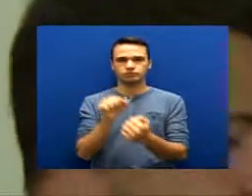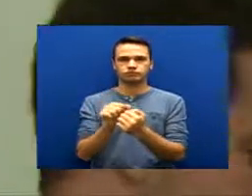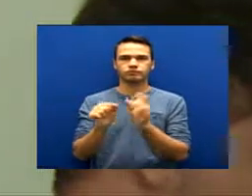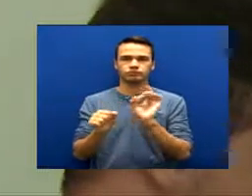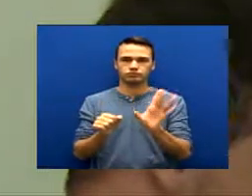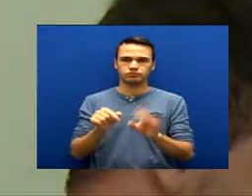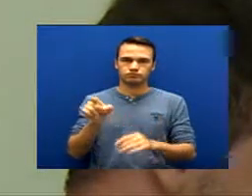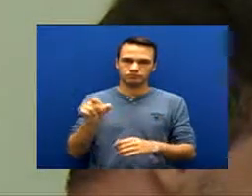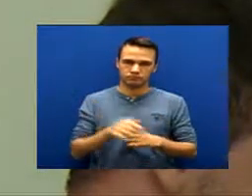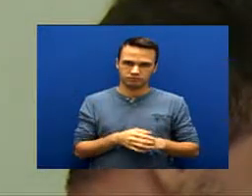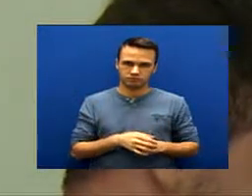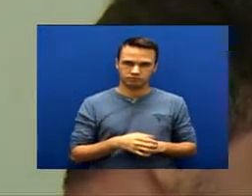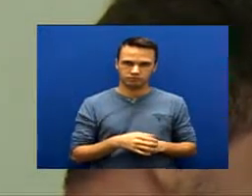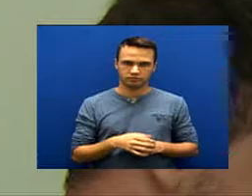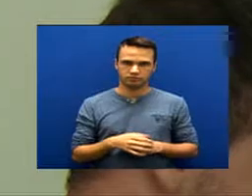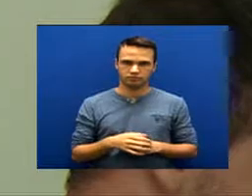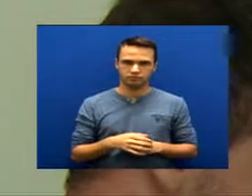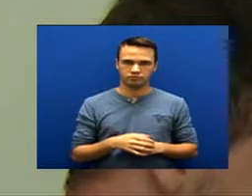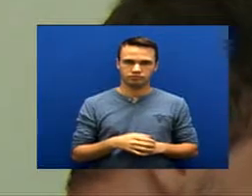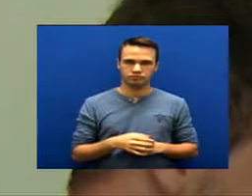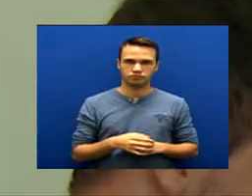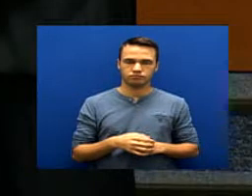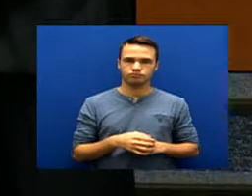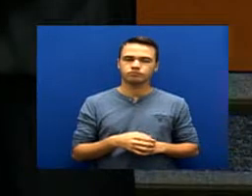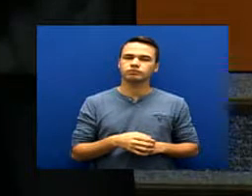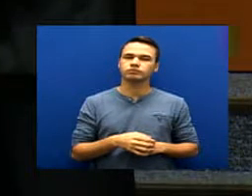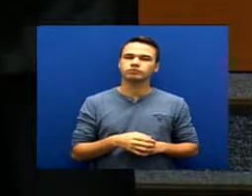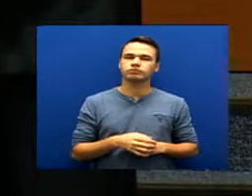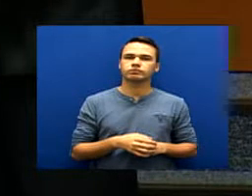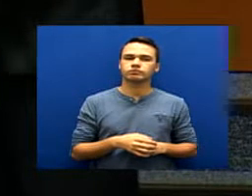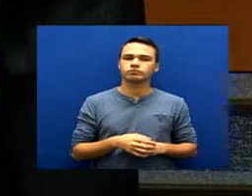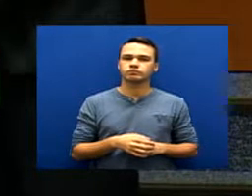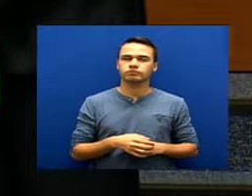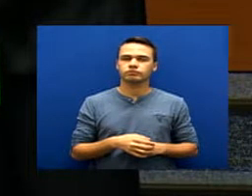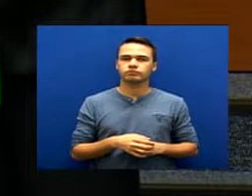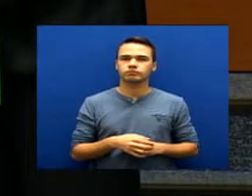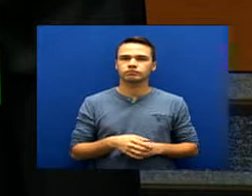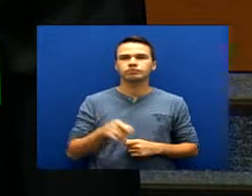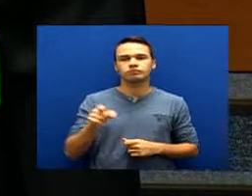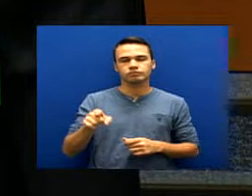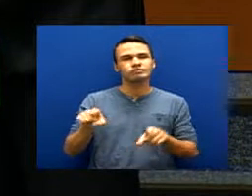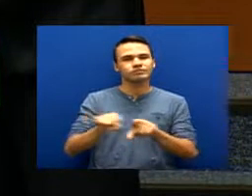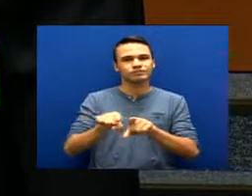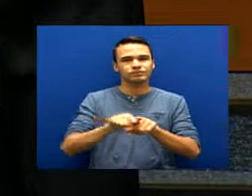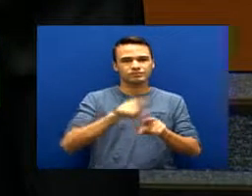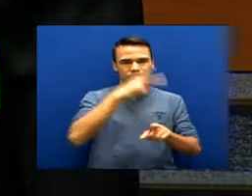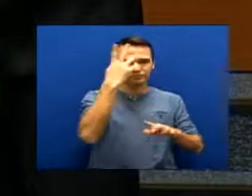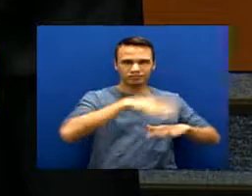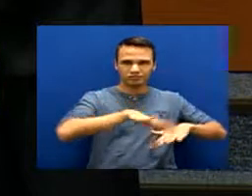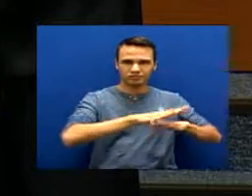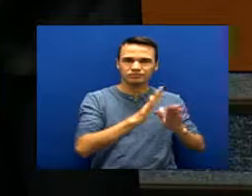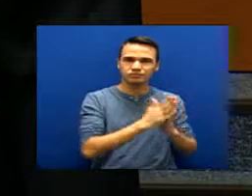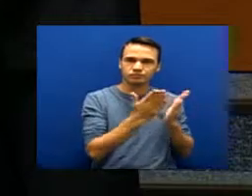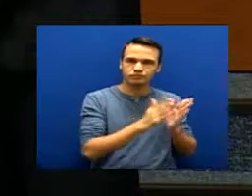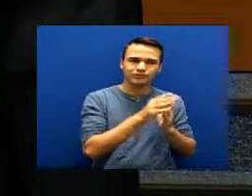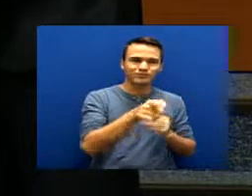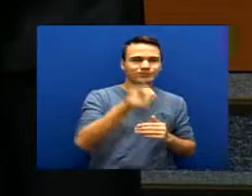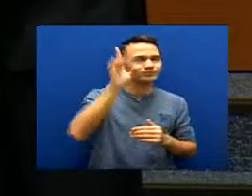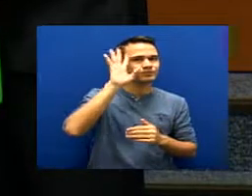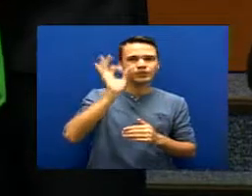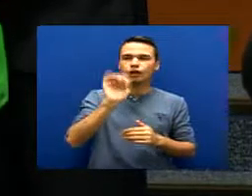honra de muitos anos. Estou aqui há 23 anos, eu cheguei em Sorocaba, e eu acho que já deve fazer